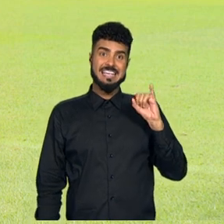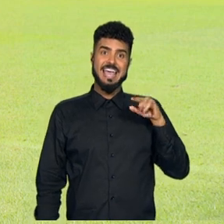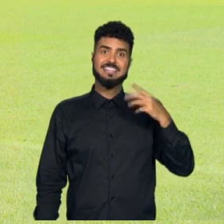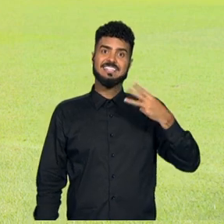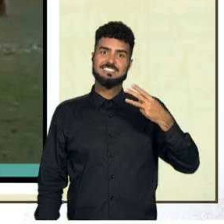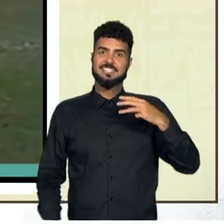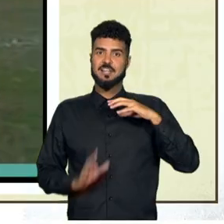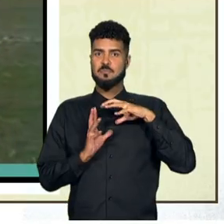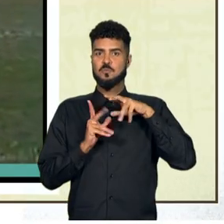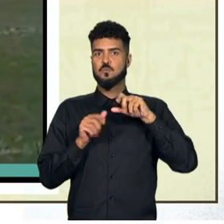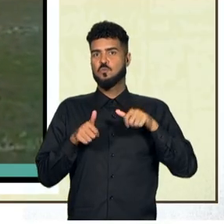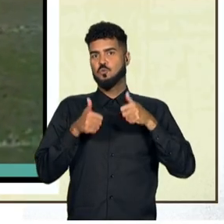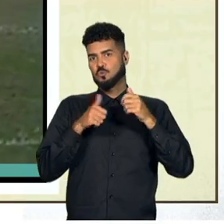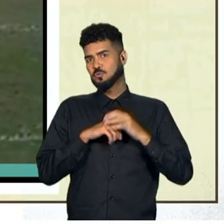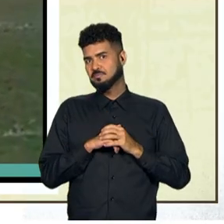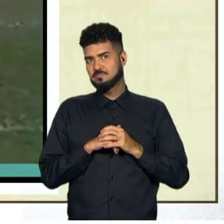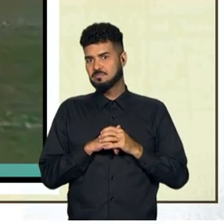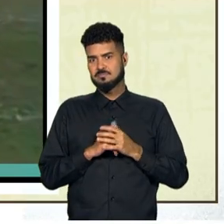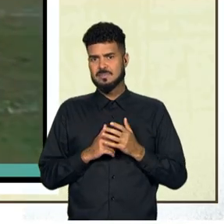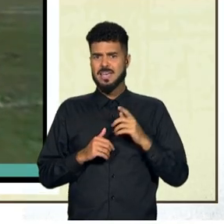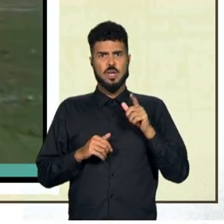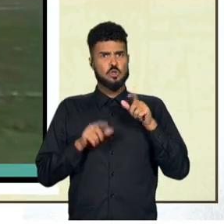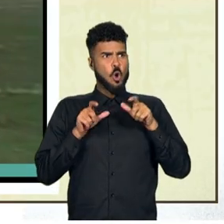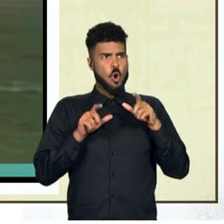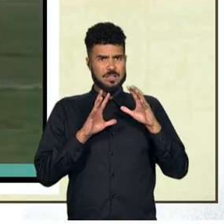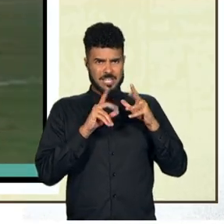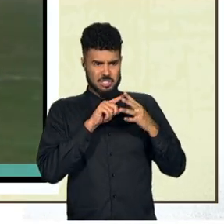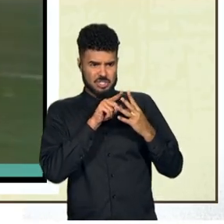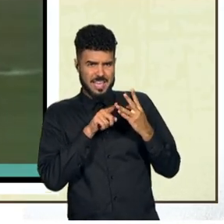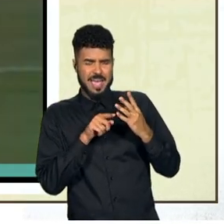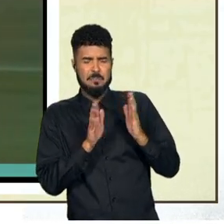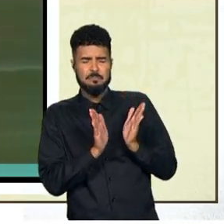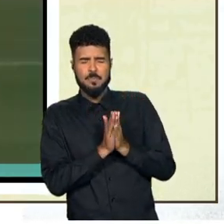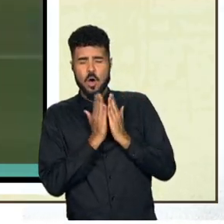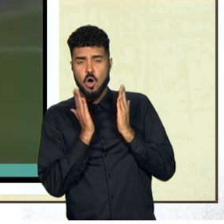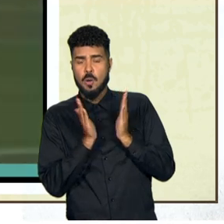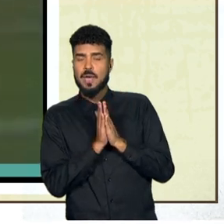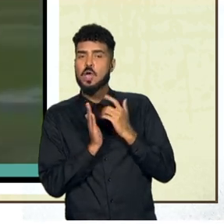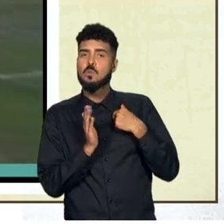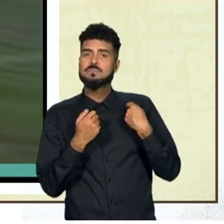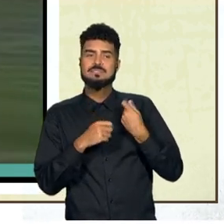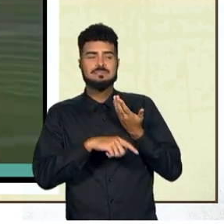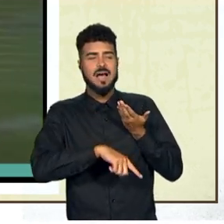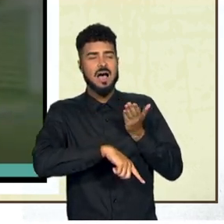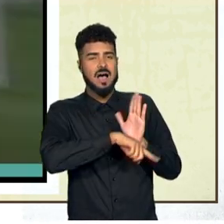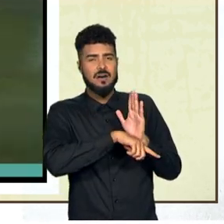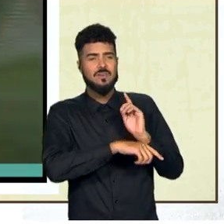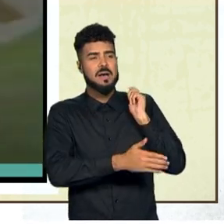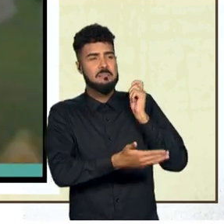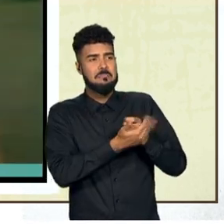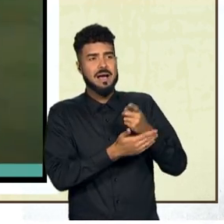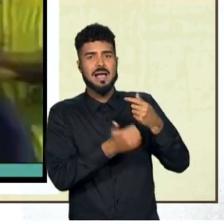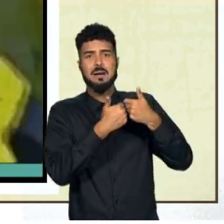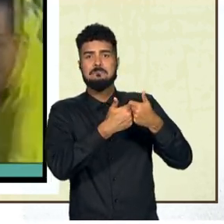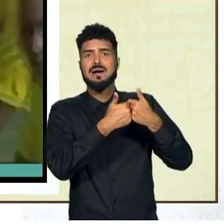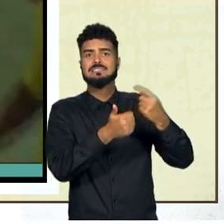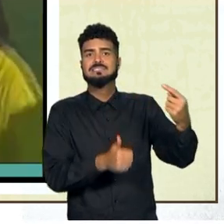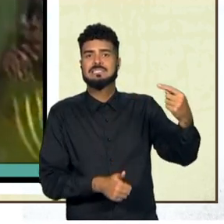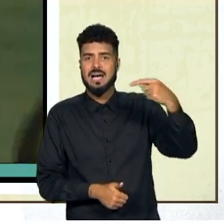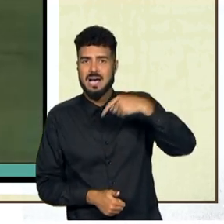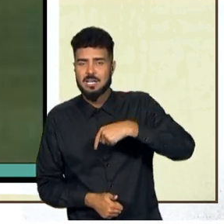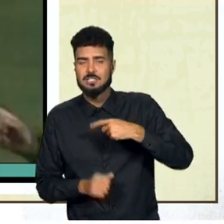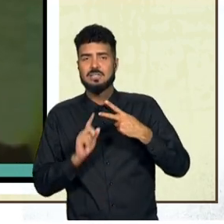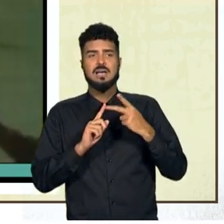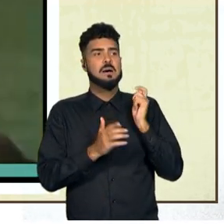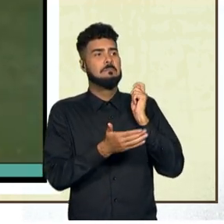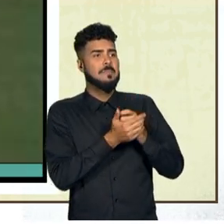do mundo. Eram tudo gente muito pobre, que eu tinha que pagar. A passagem delas,